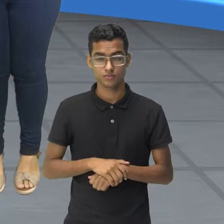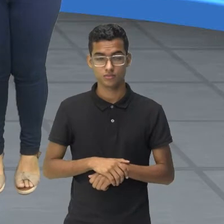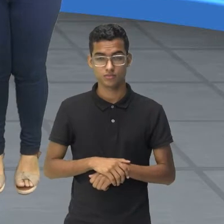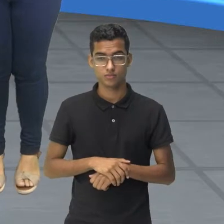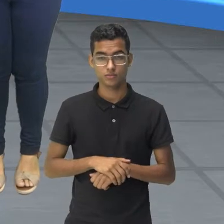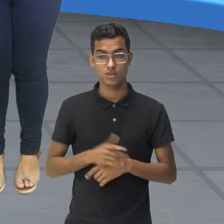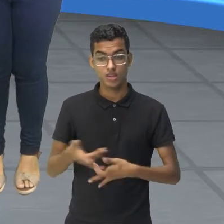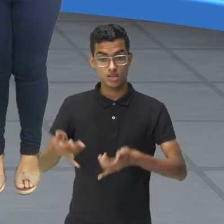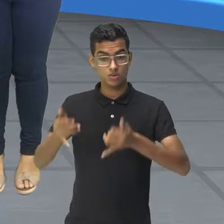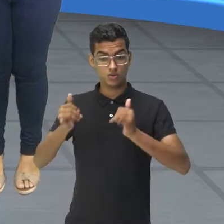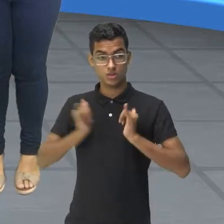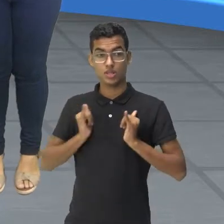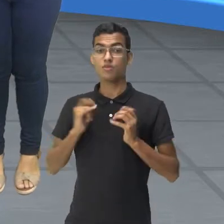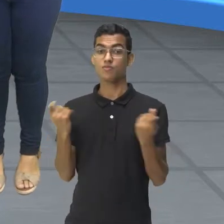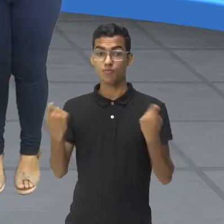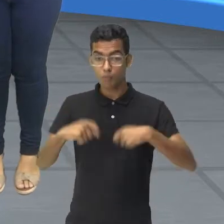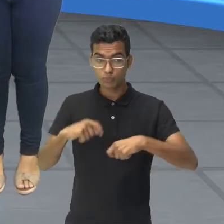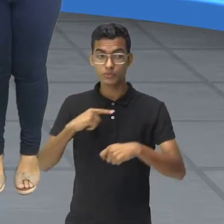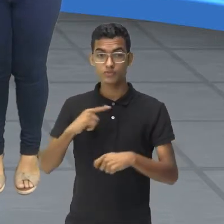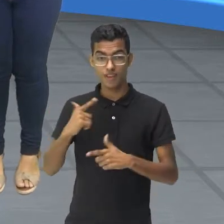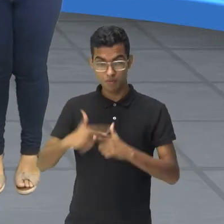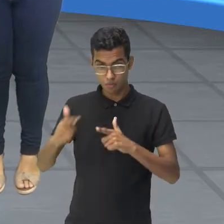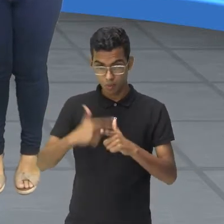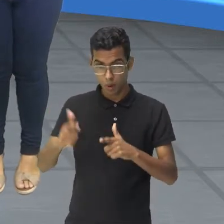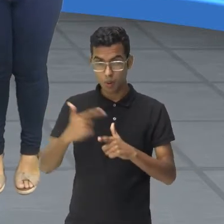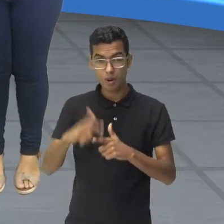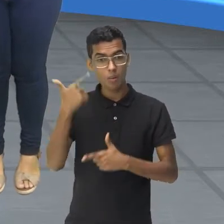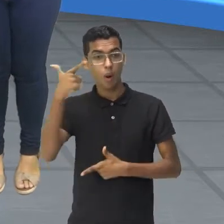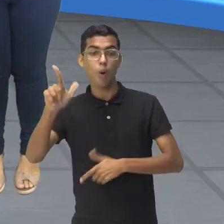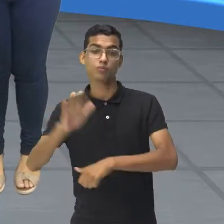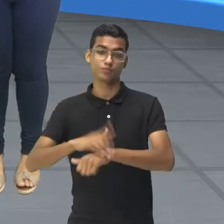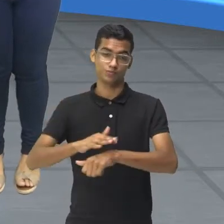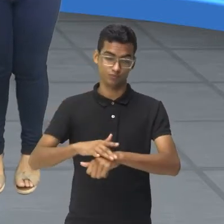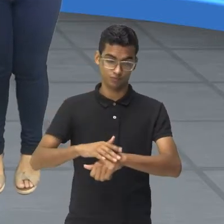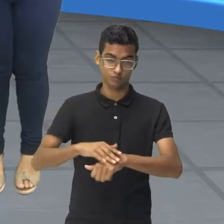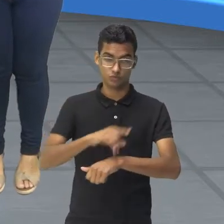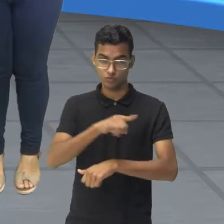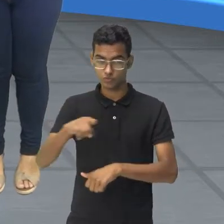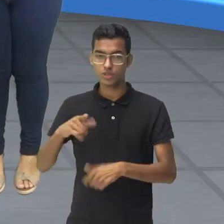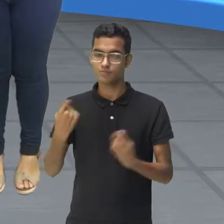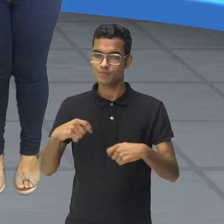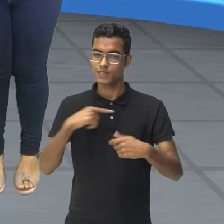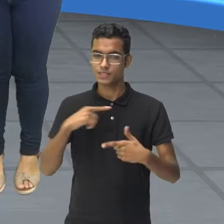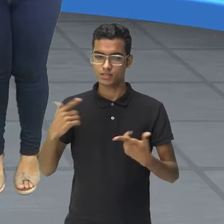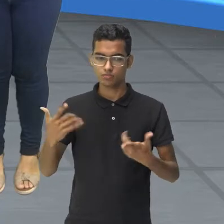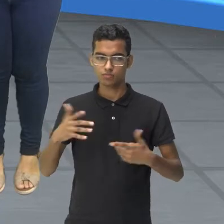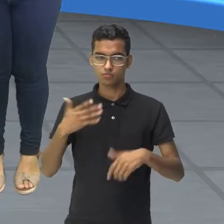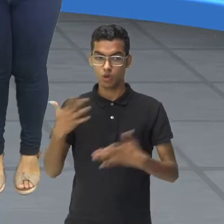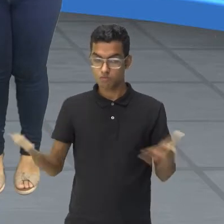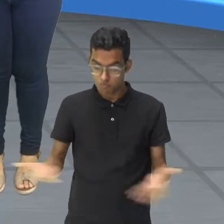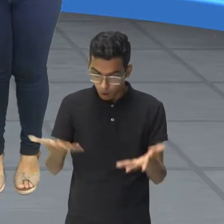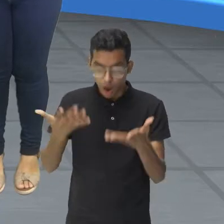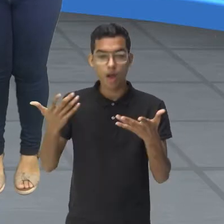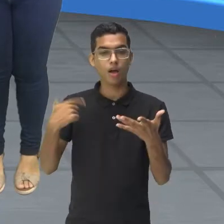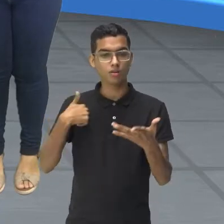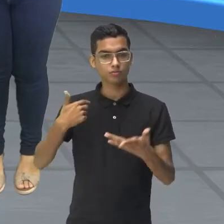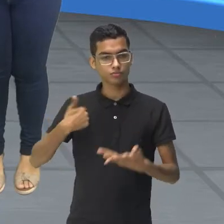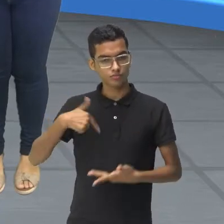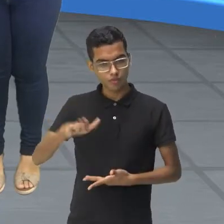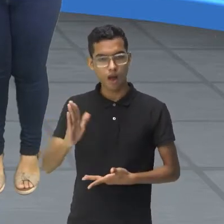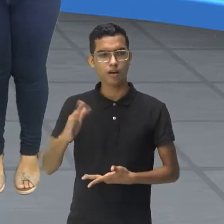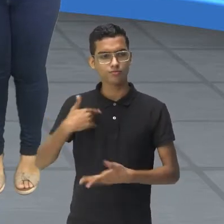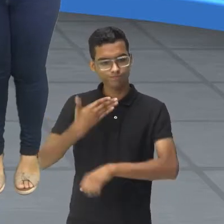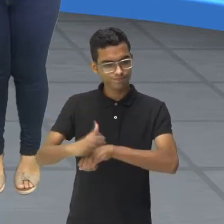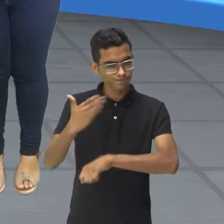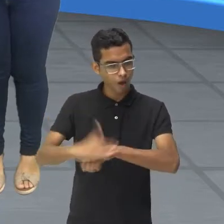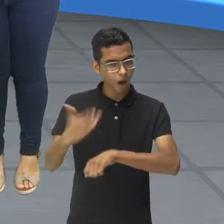outros tipos de doença. Então, bastante atenção, não seja sedentário, pratique atividade física, procure aquela que você mais se interessar,